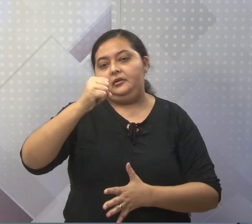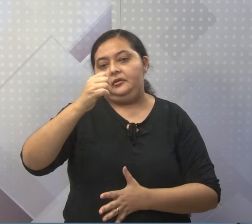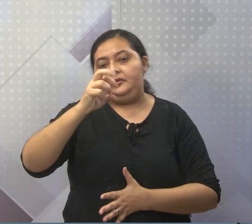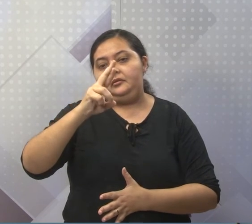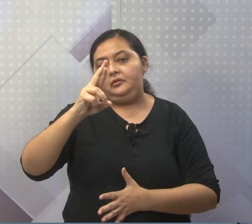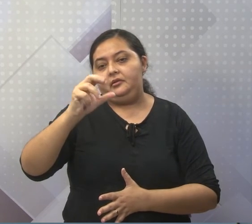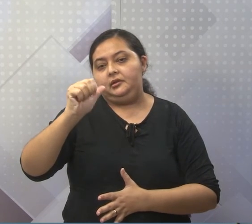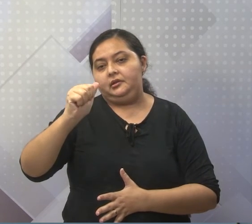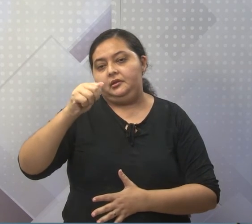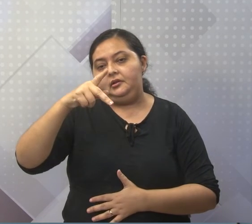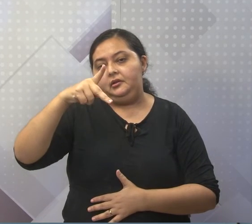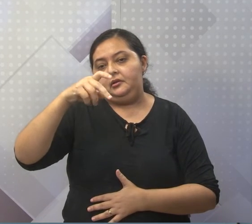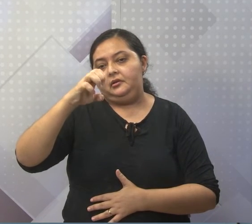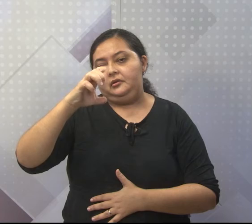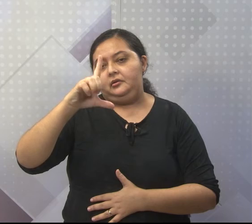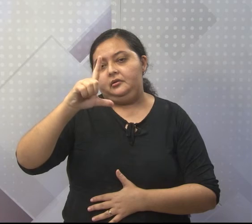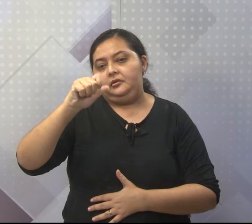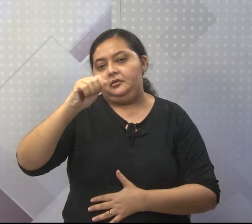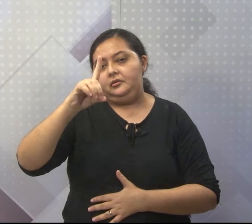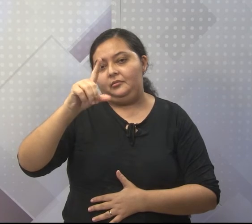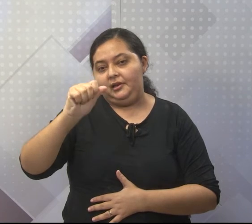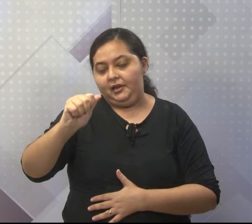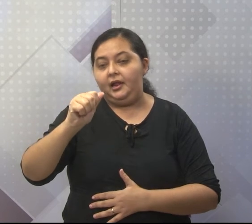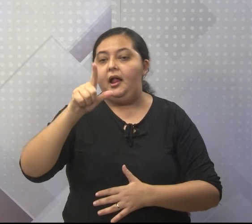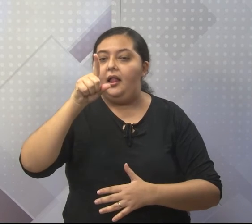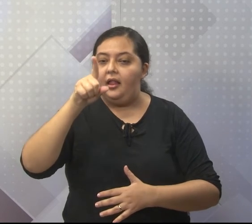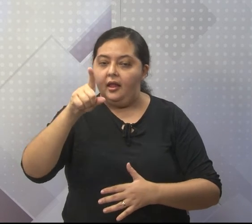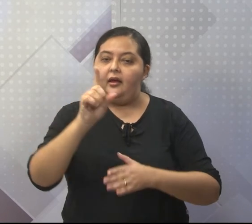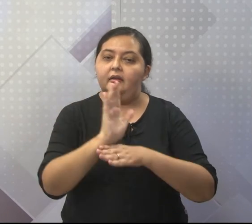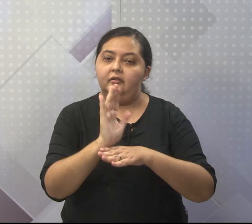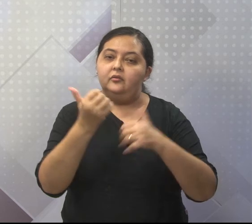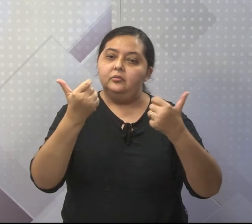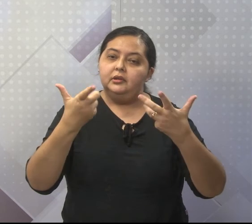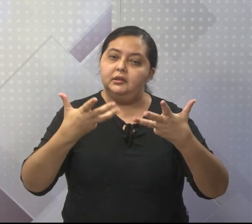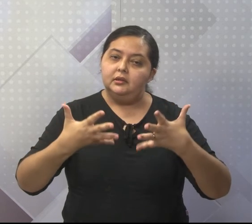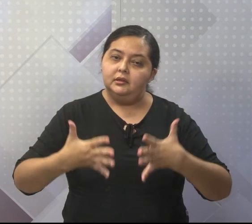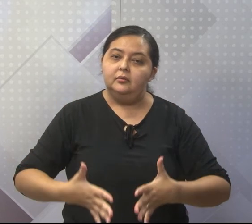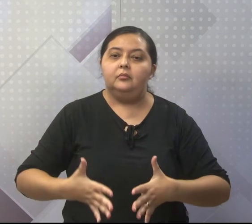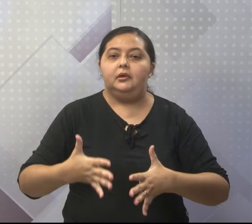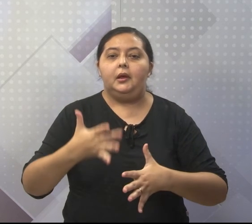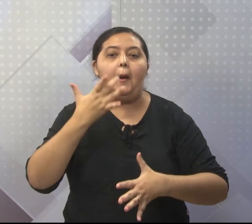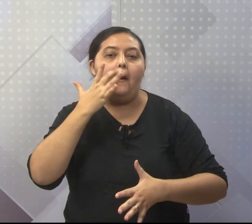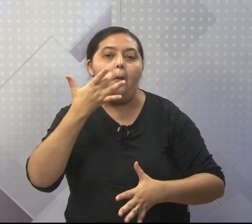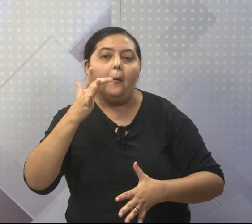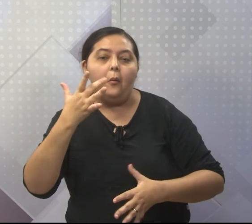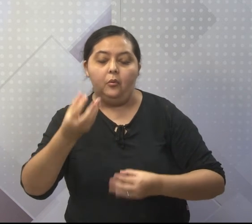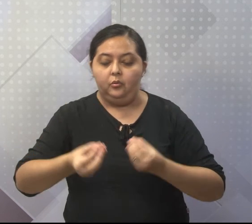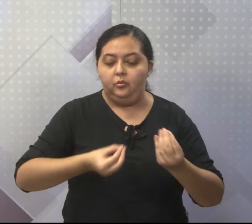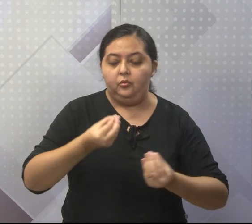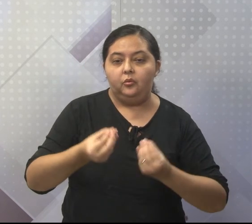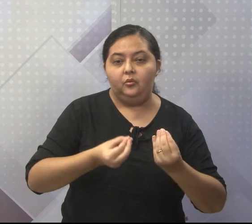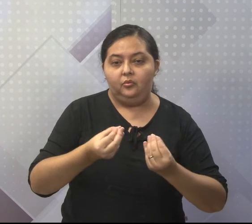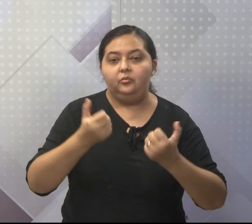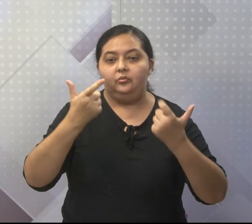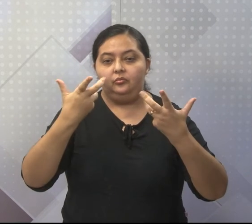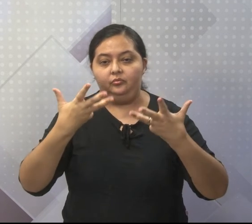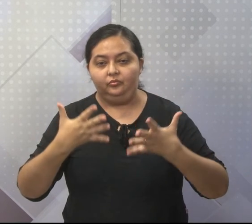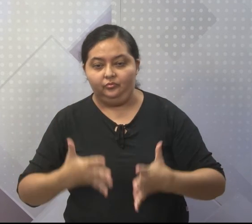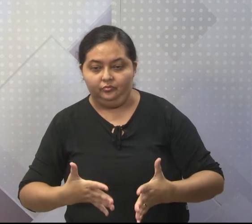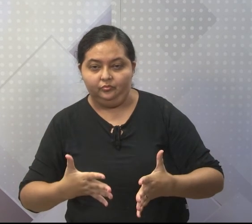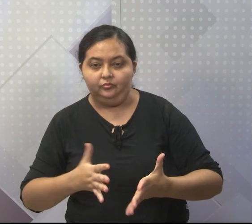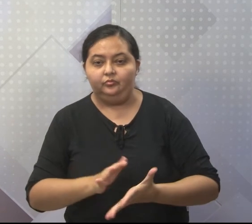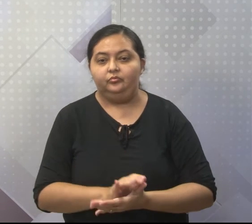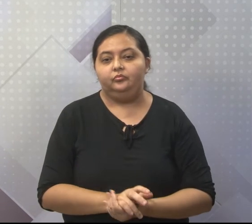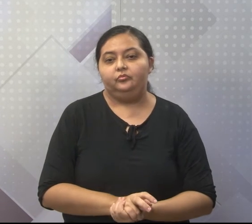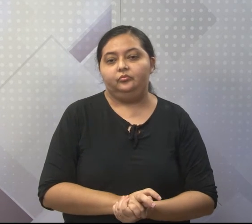da exploração do garimpo de ouro uma coisa interessante para analisar também e a o ouro se você for para o